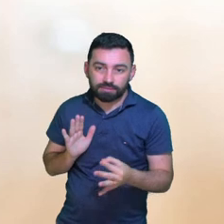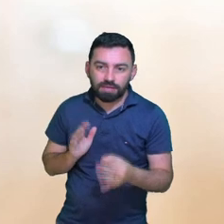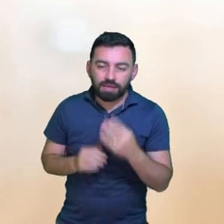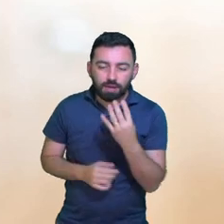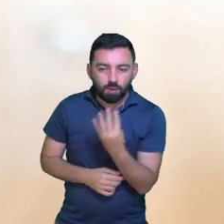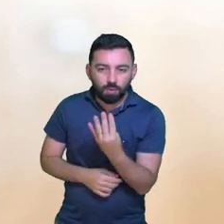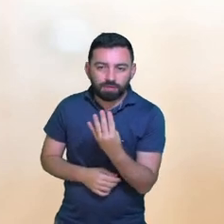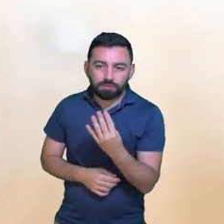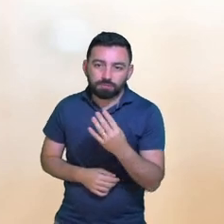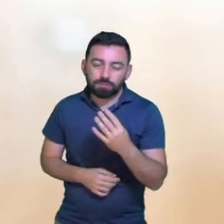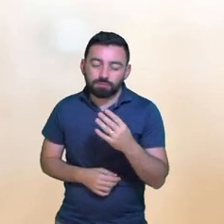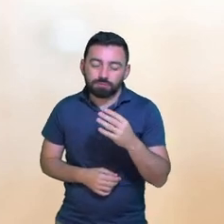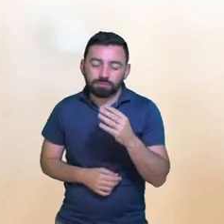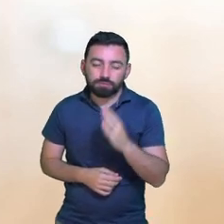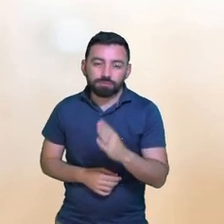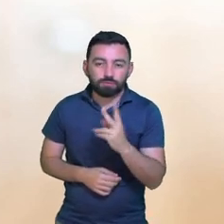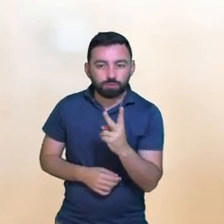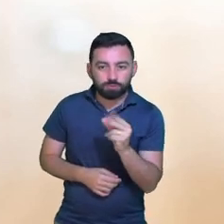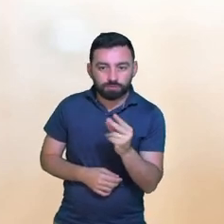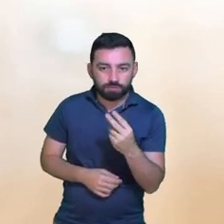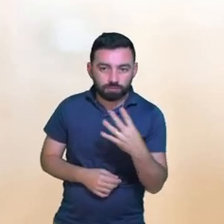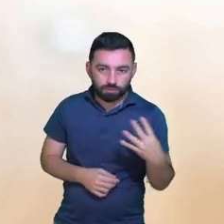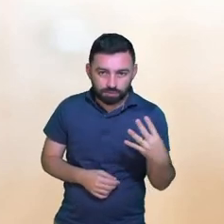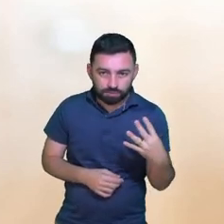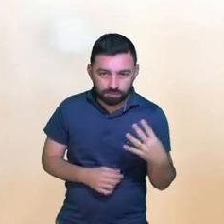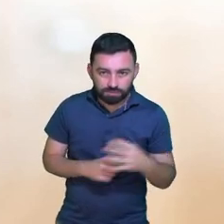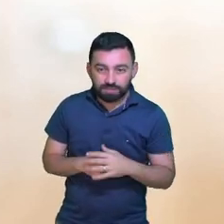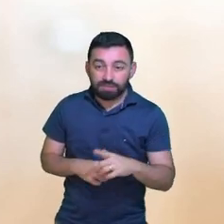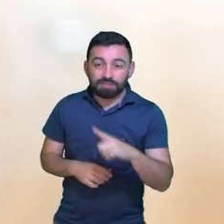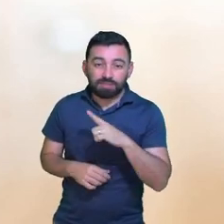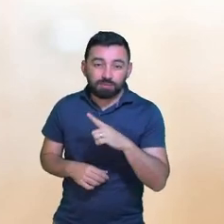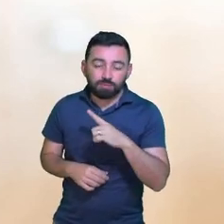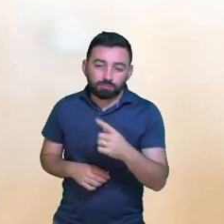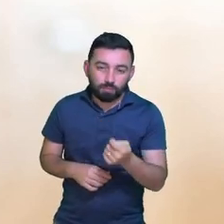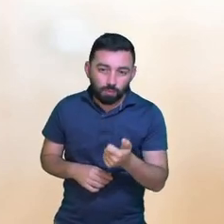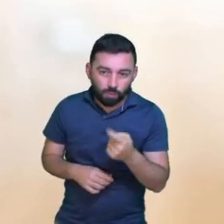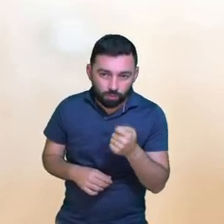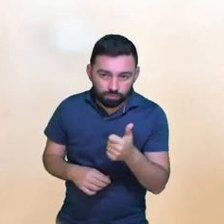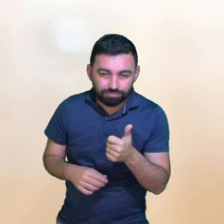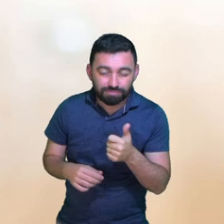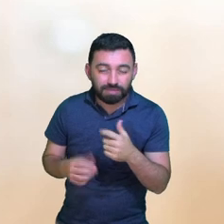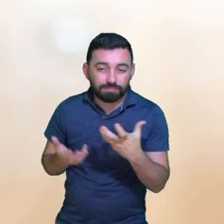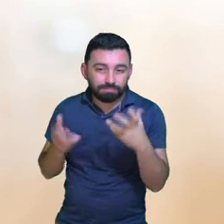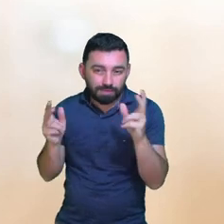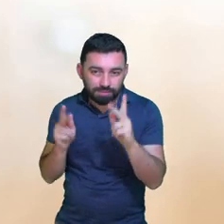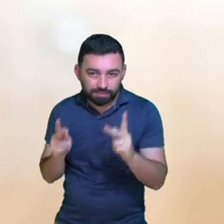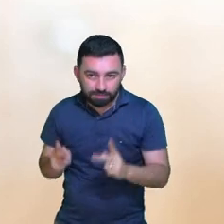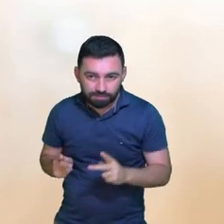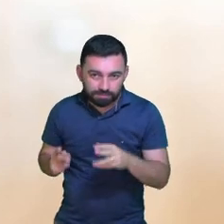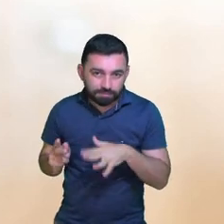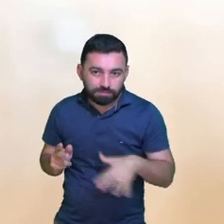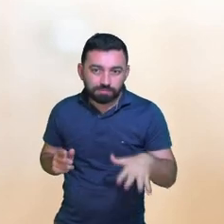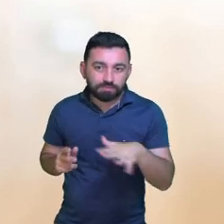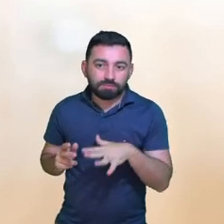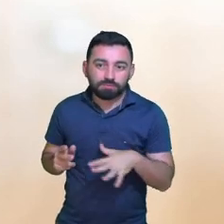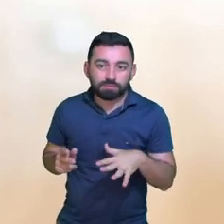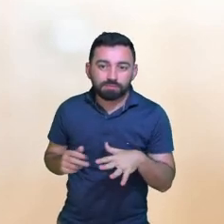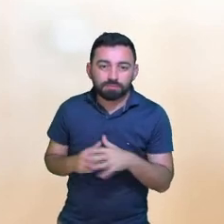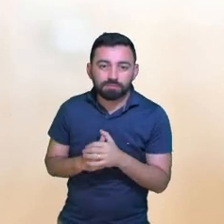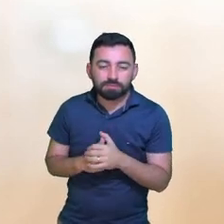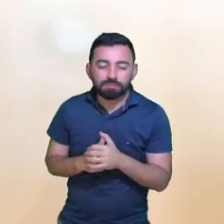42024 que veio um pouco tentar pas igar a situação ele vem de uma linha que